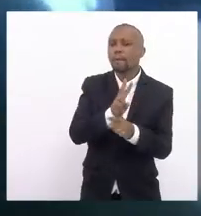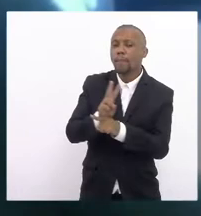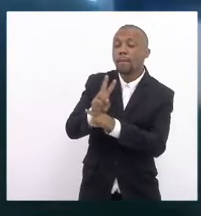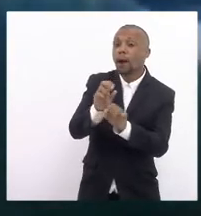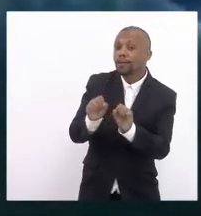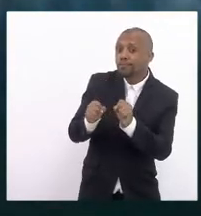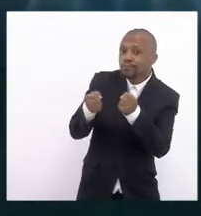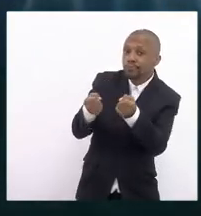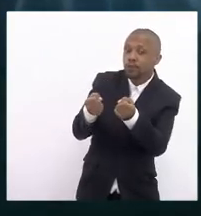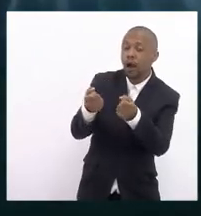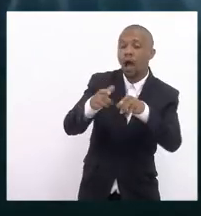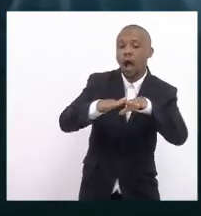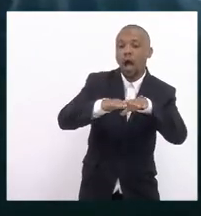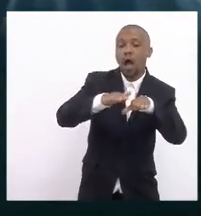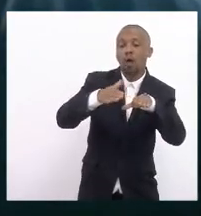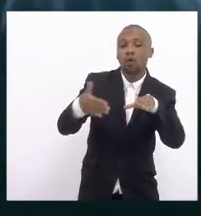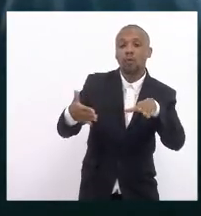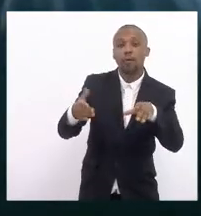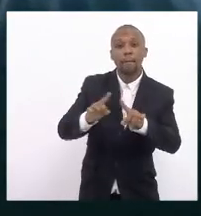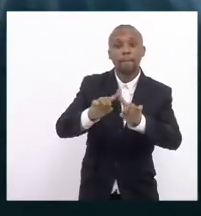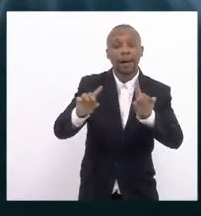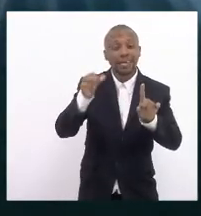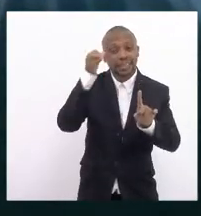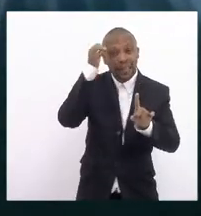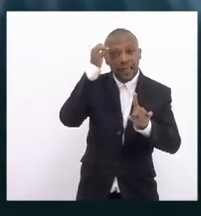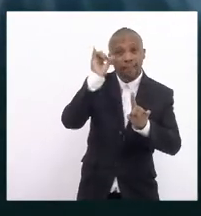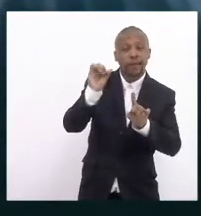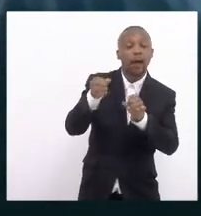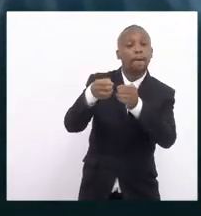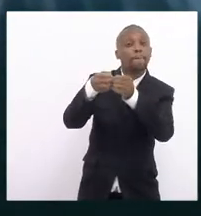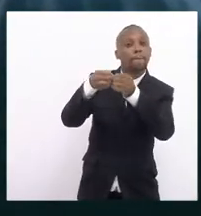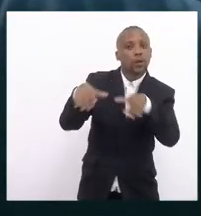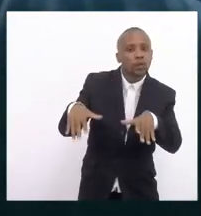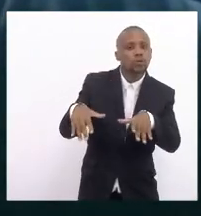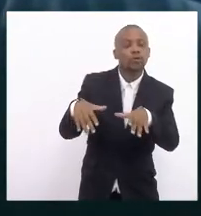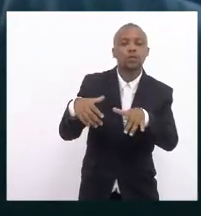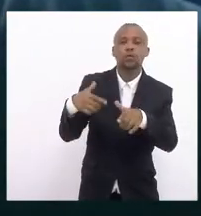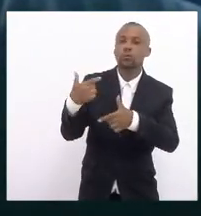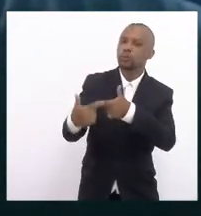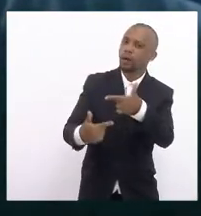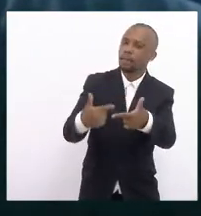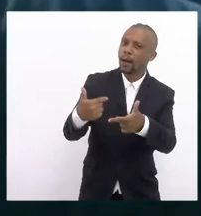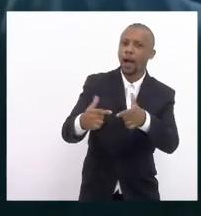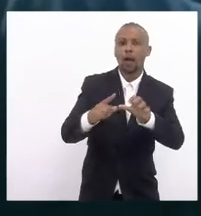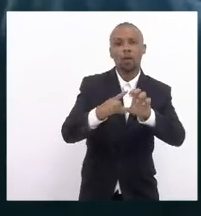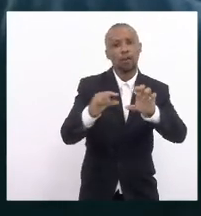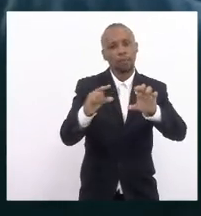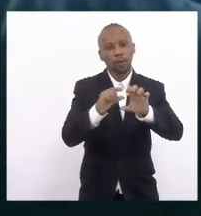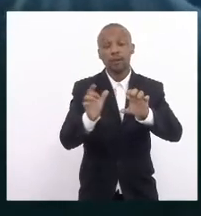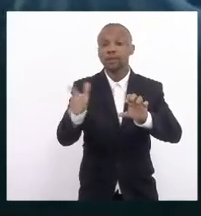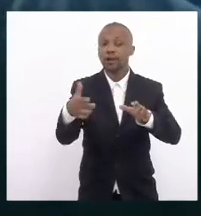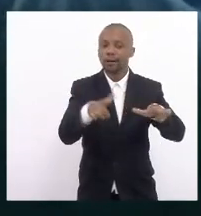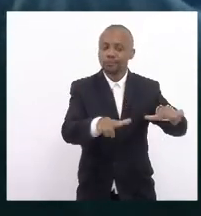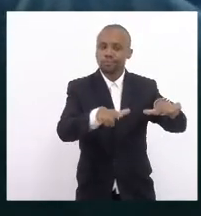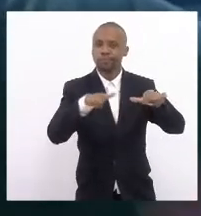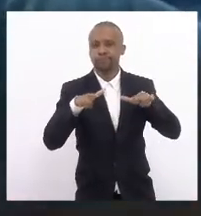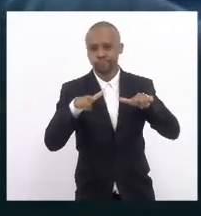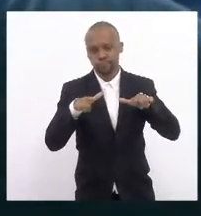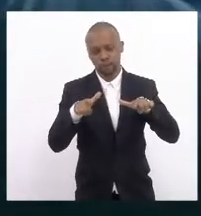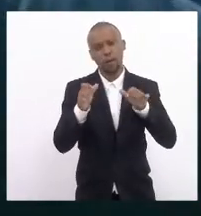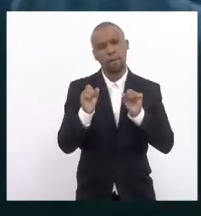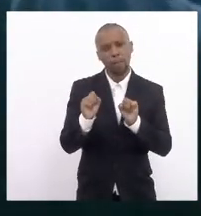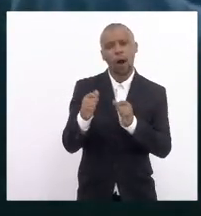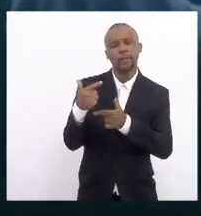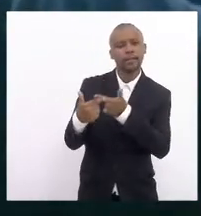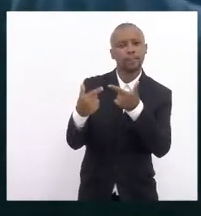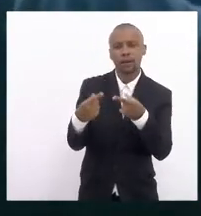não prejudicar os empreendimentos já licenciados. Eles podem conviver. Então, nesse caso,